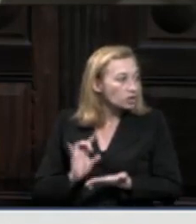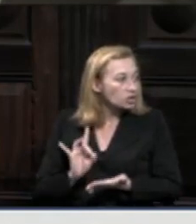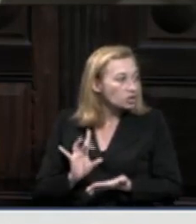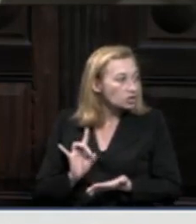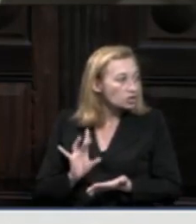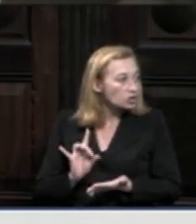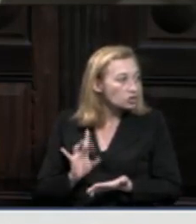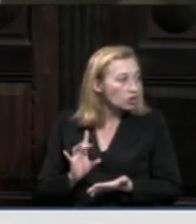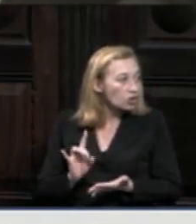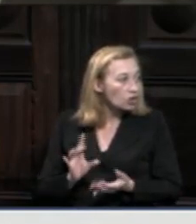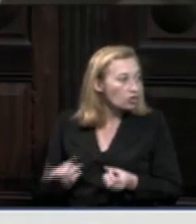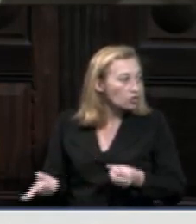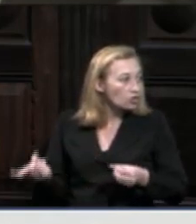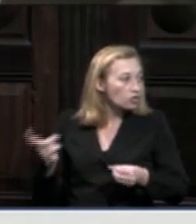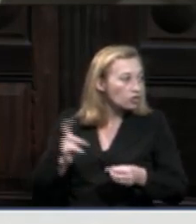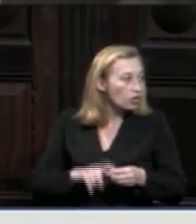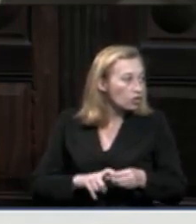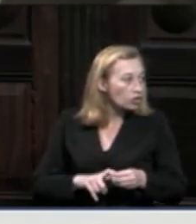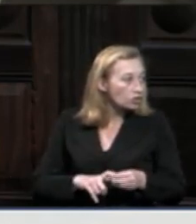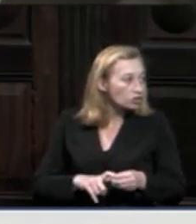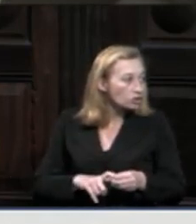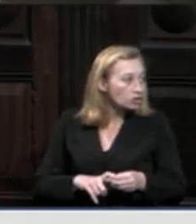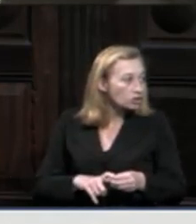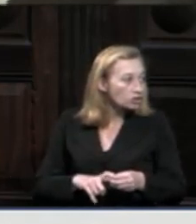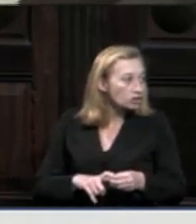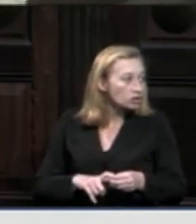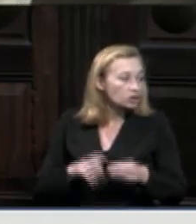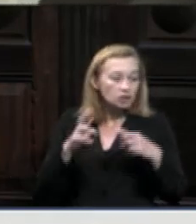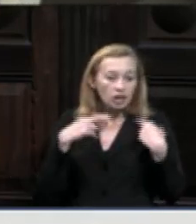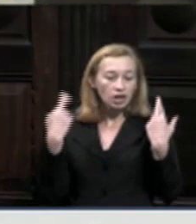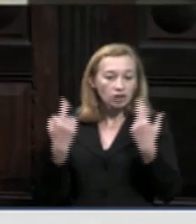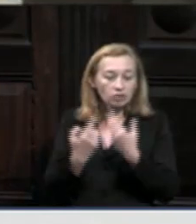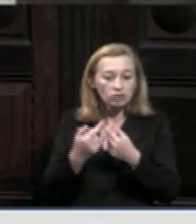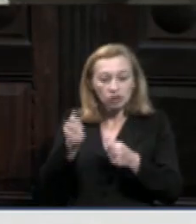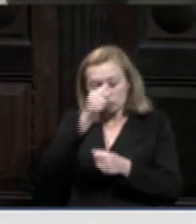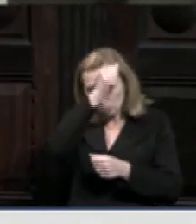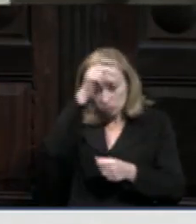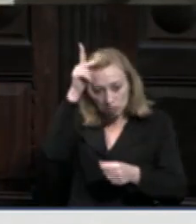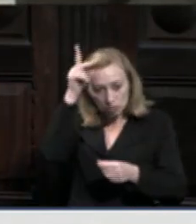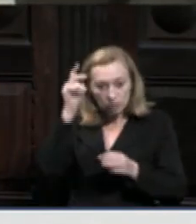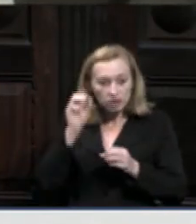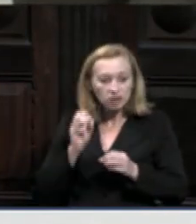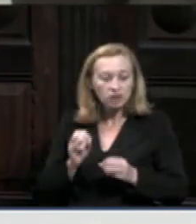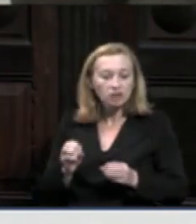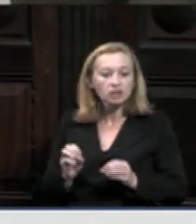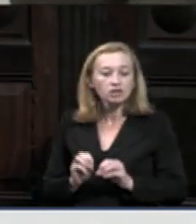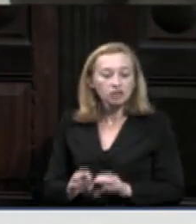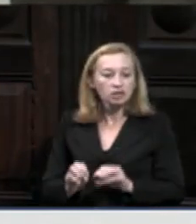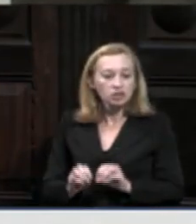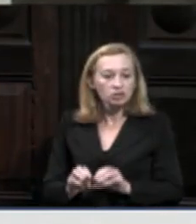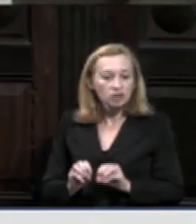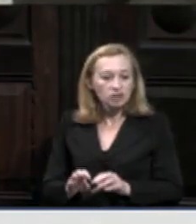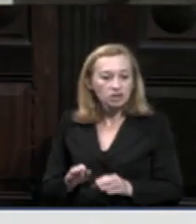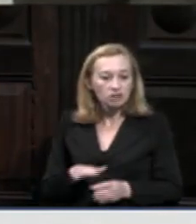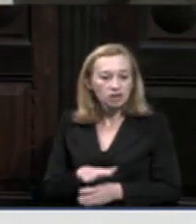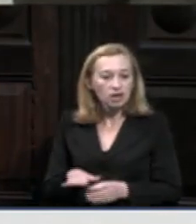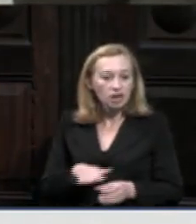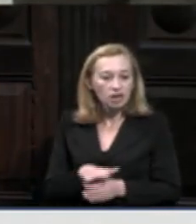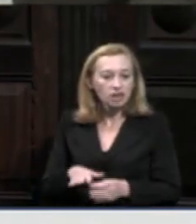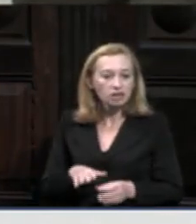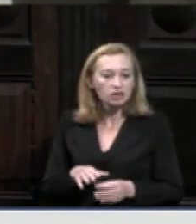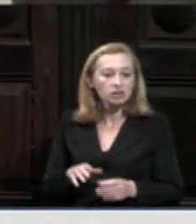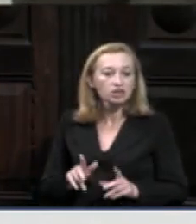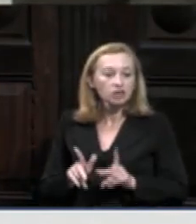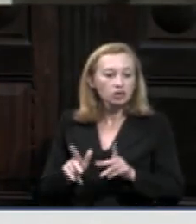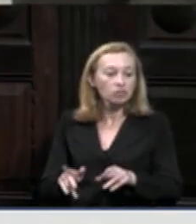o retorno à pauta do mesmo a esta audiência pública de consenso da Comissão de Educação, conforme sugere o deputado Luiz Paulo